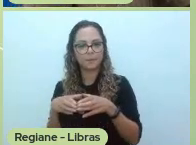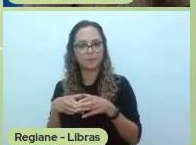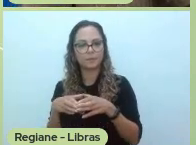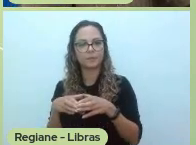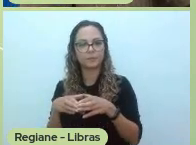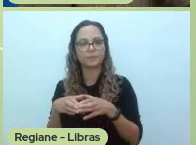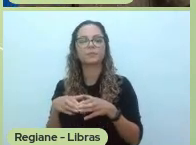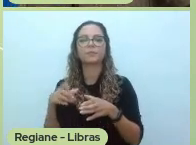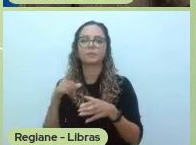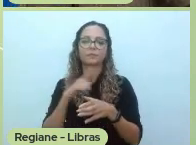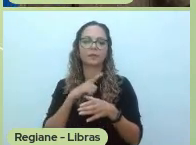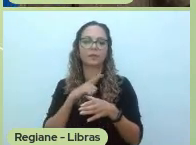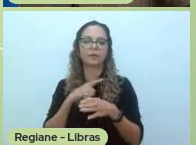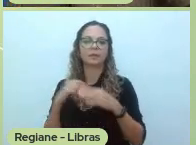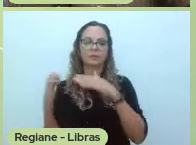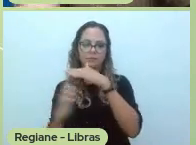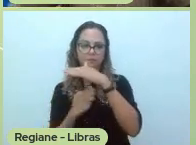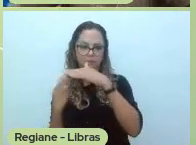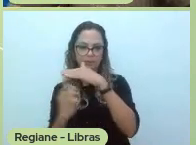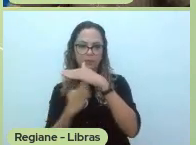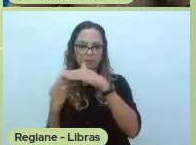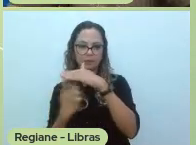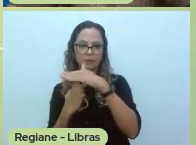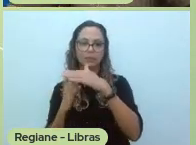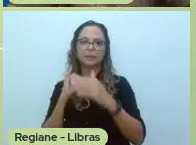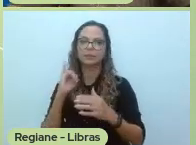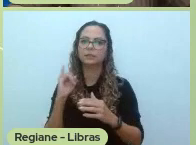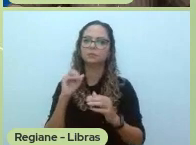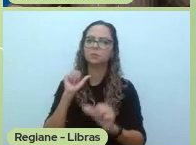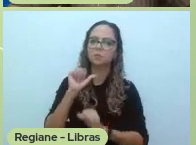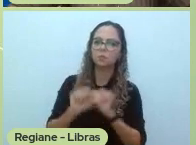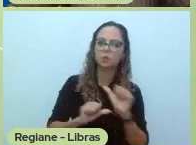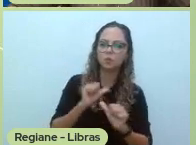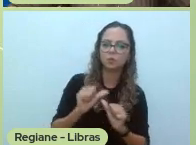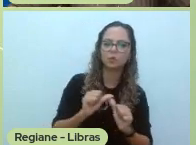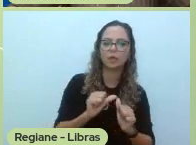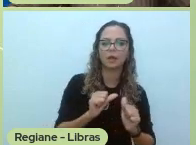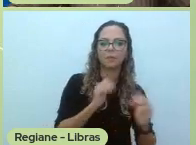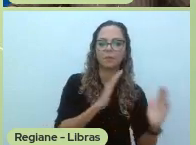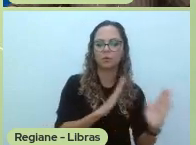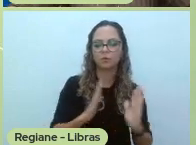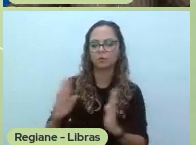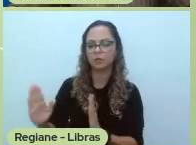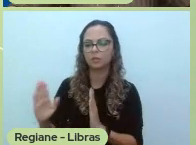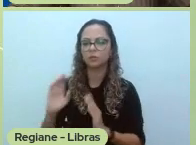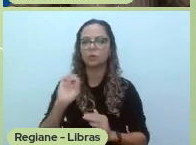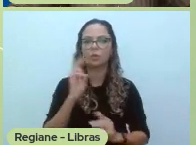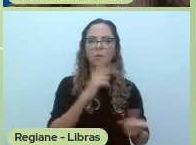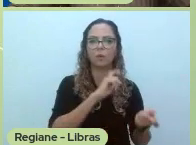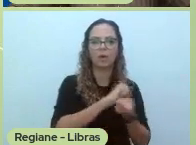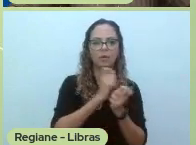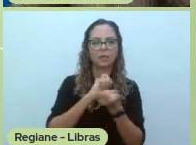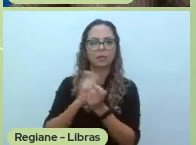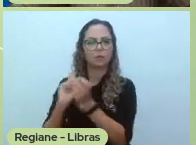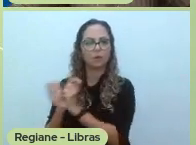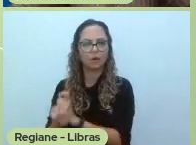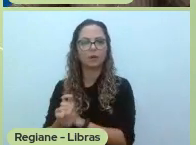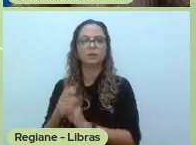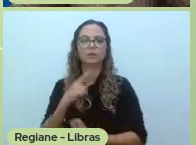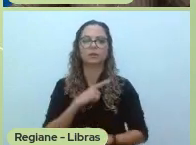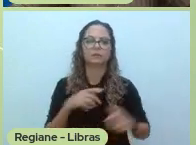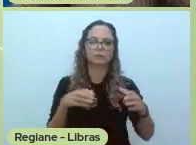colocação da companhia na reclamação, até para avaliar se a gente precisa mudar um processo nosso ou adequar. A gente tem a nossa comissão de ESG, que